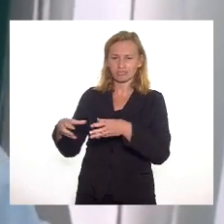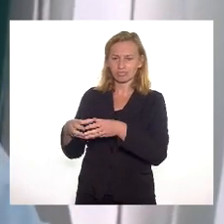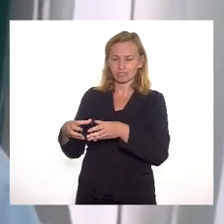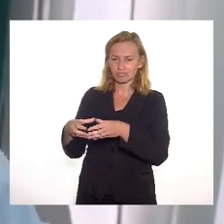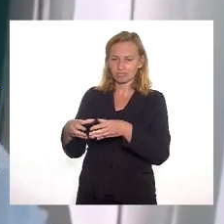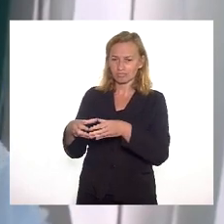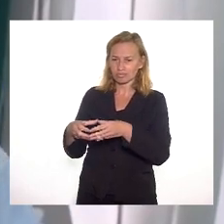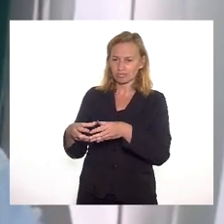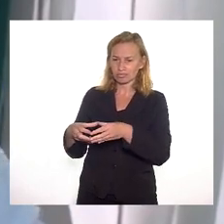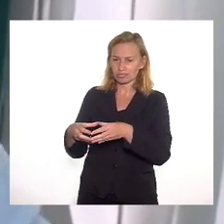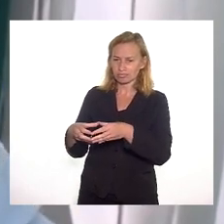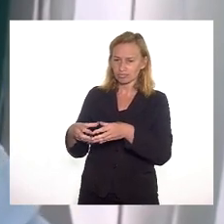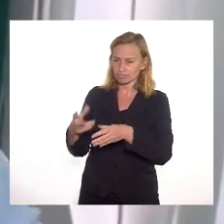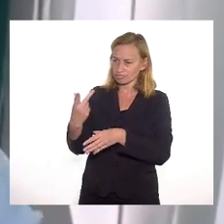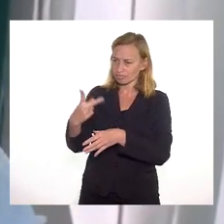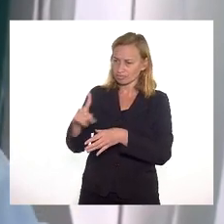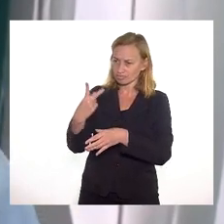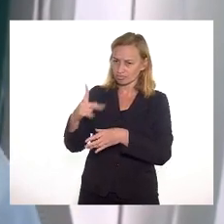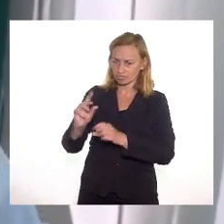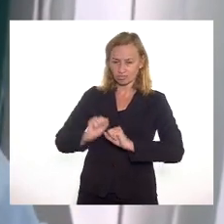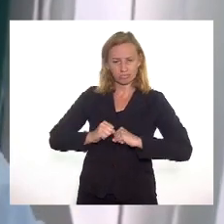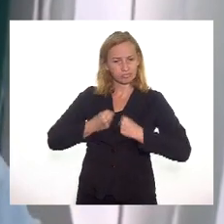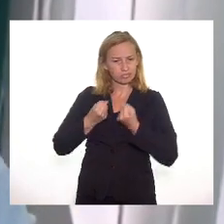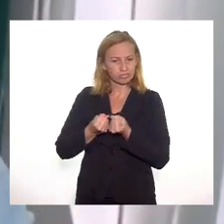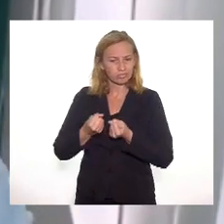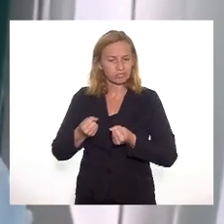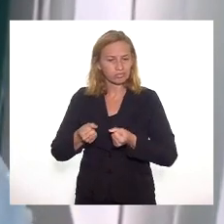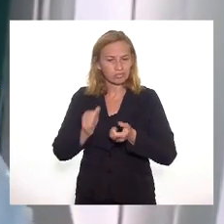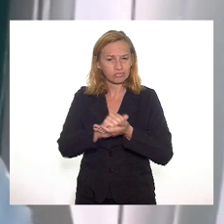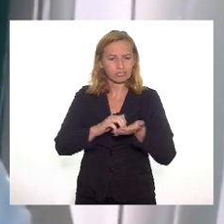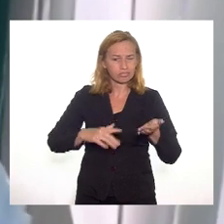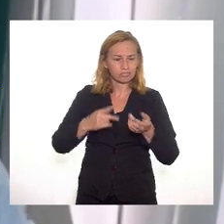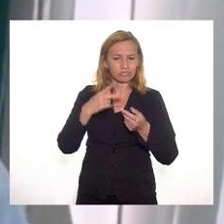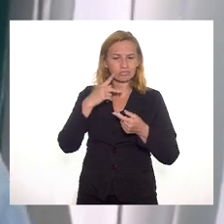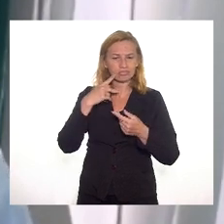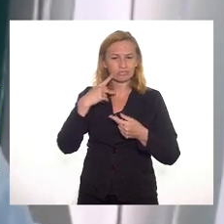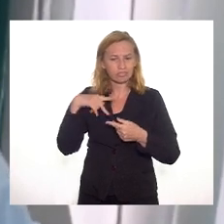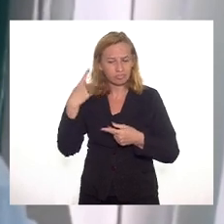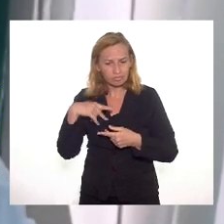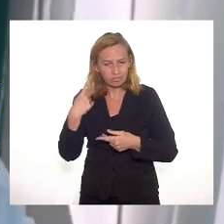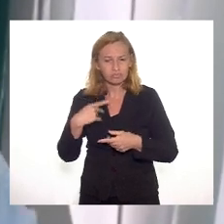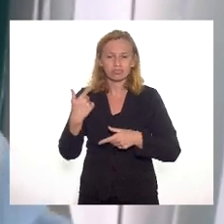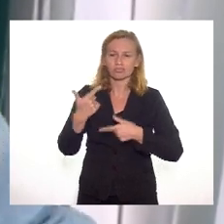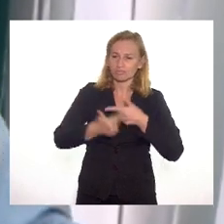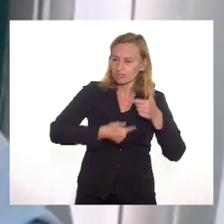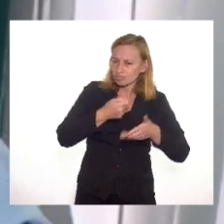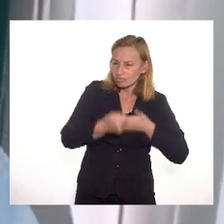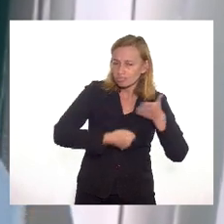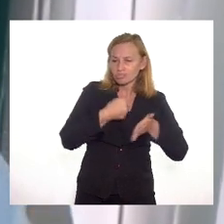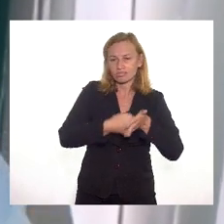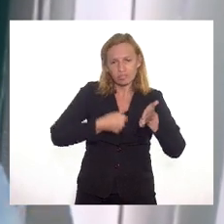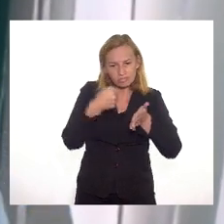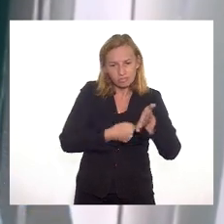mandato da Dani se dedicam à atividade parlamentar, às lutas, os projetos, as comissões.